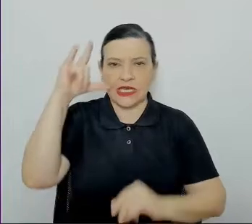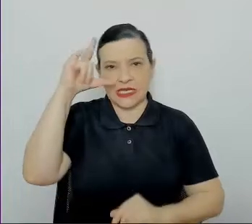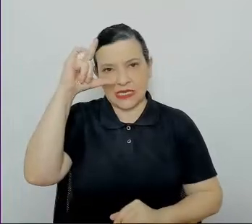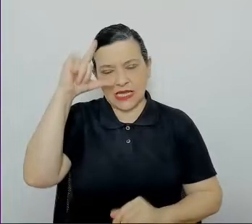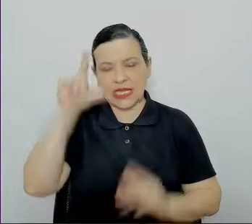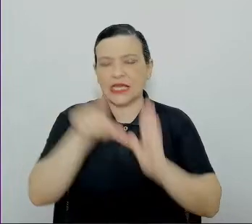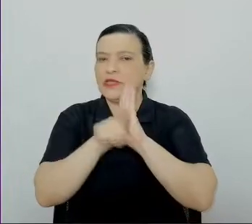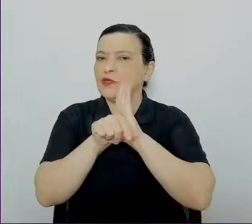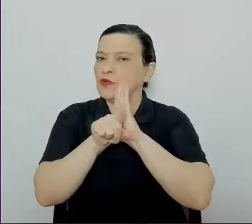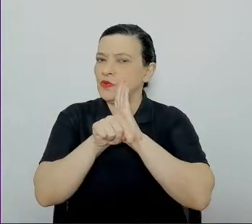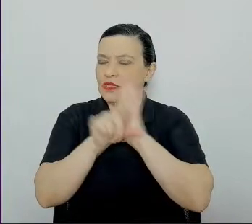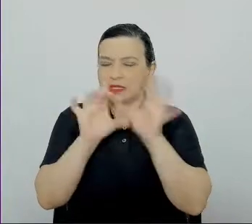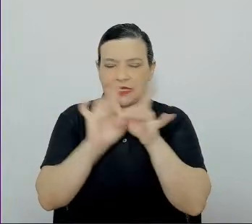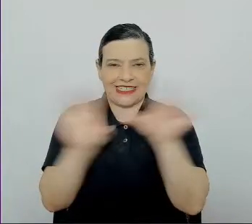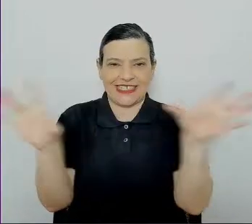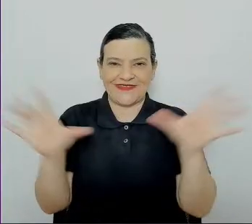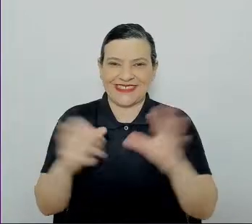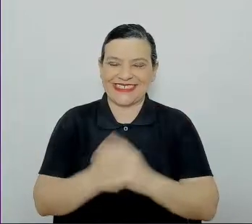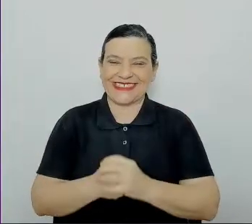você.